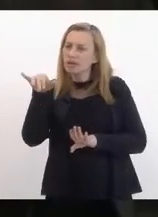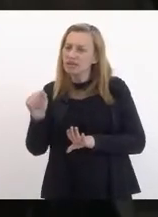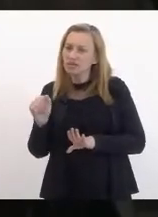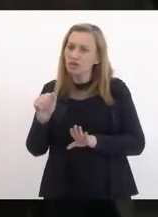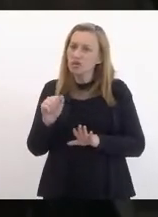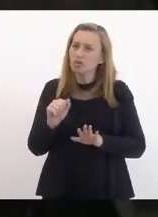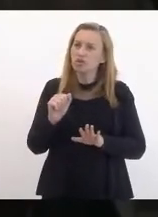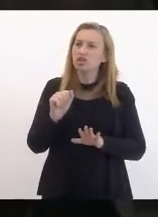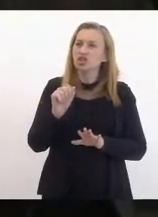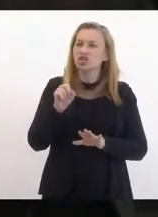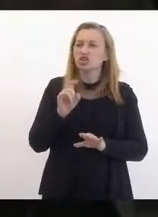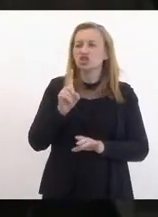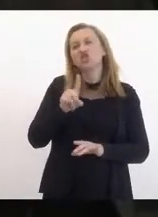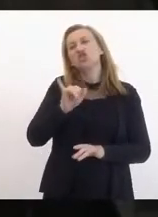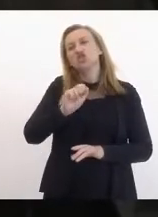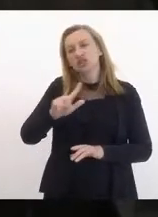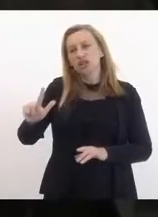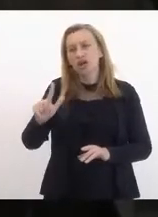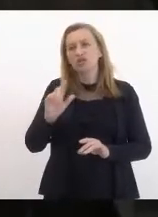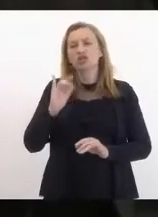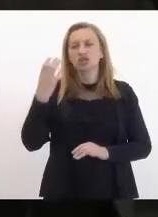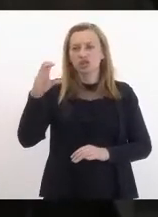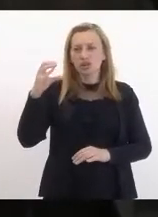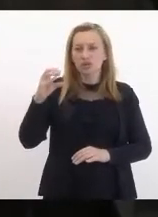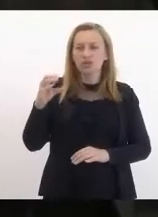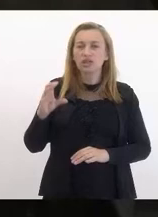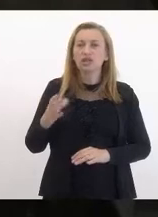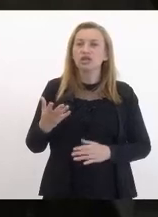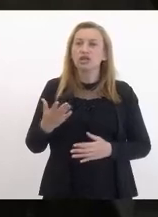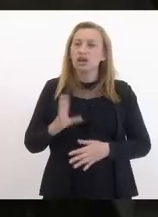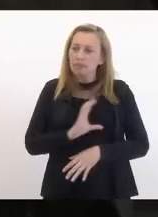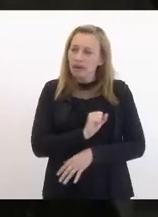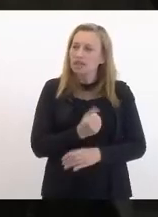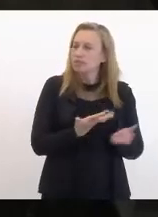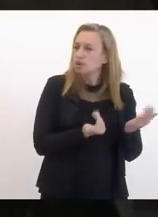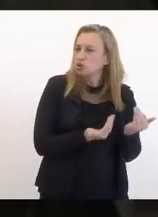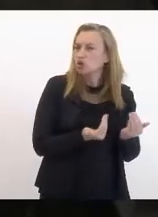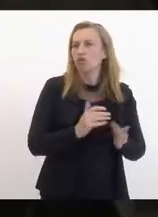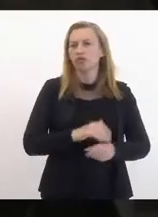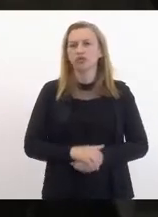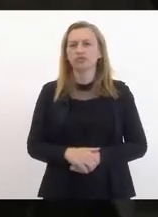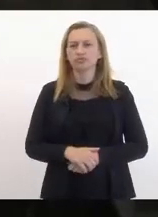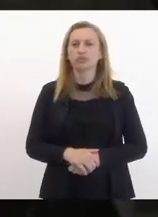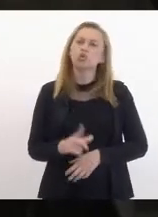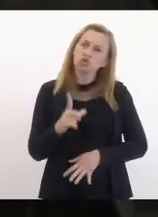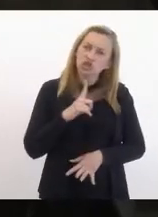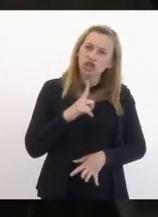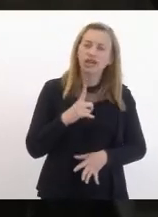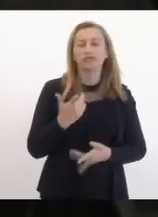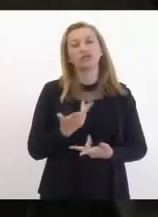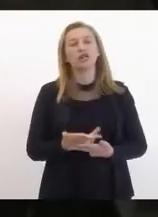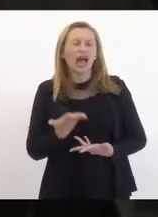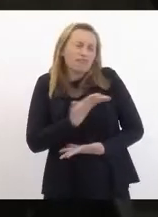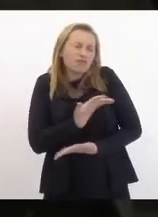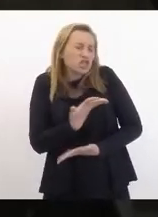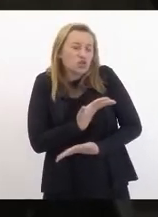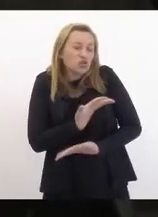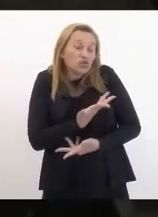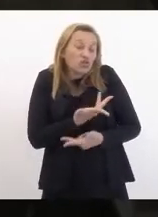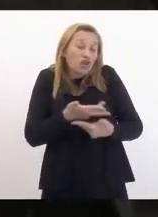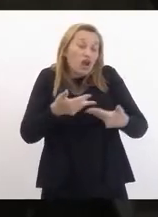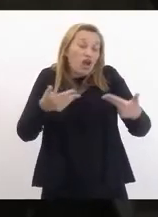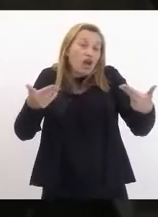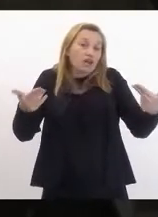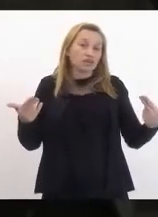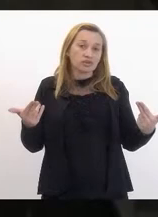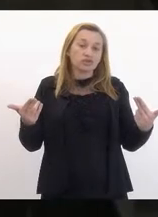de Niterói, muito querida pela juventude, onde tenho muitos amigos, onde